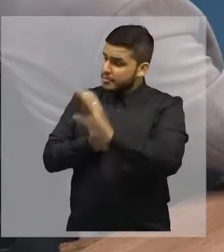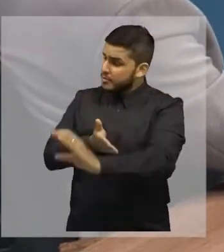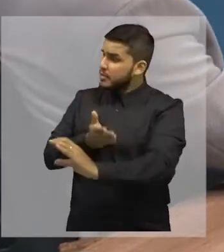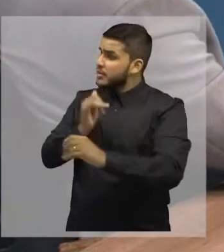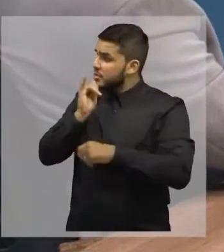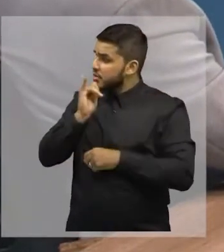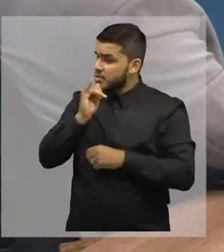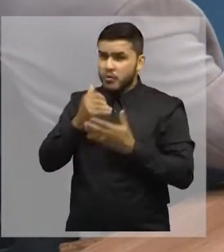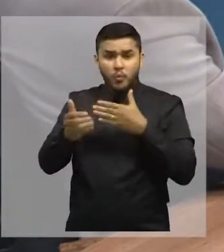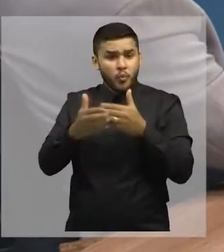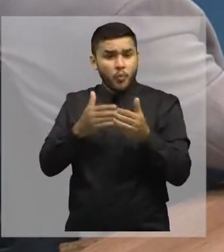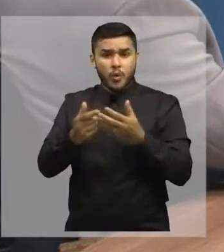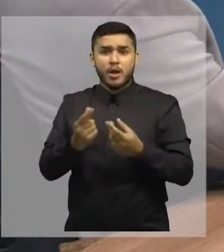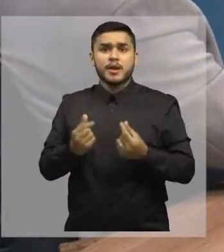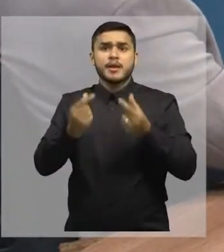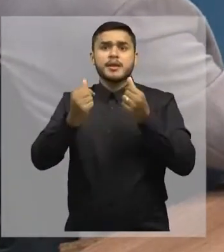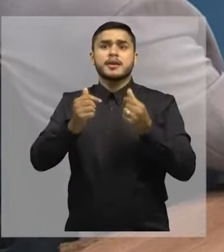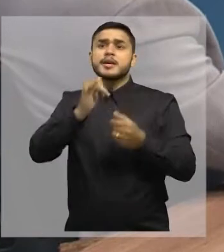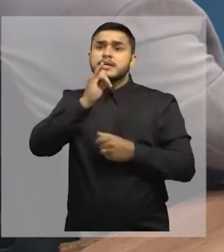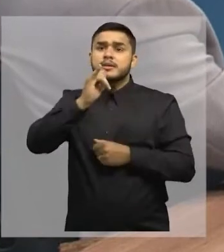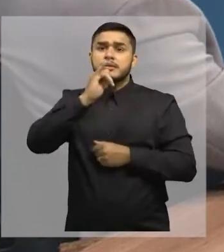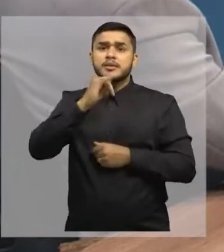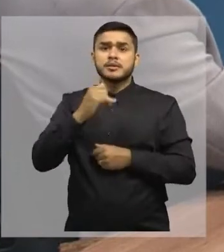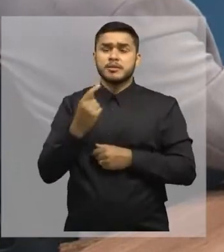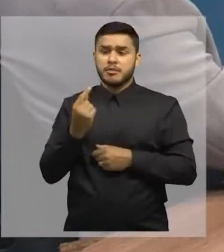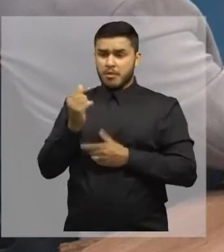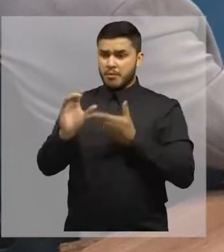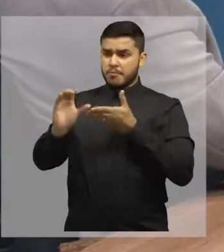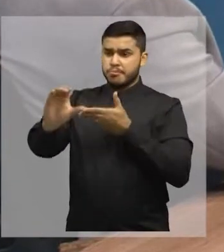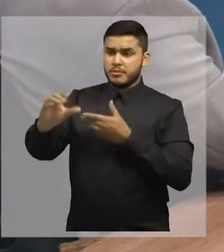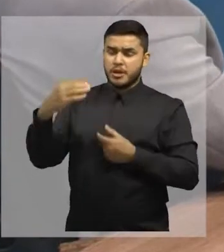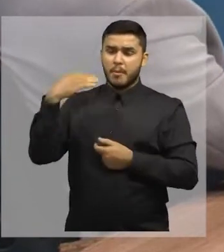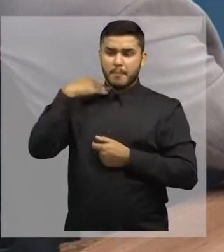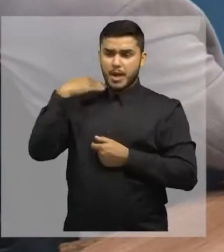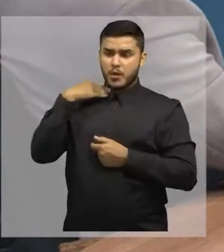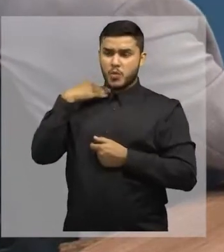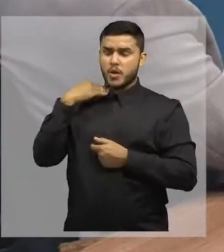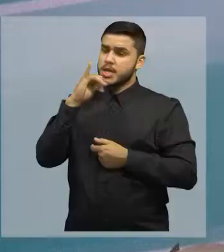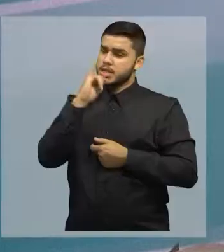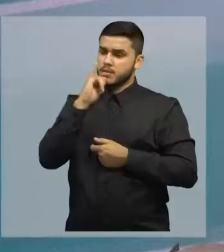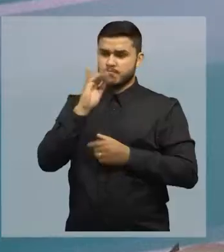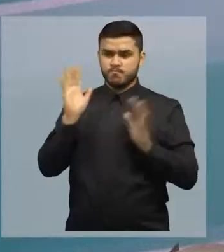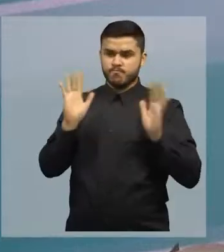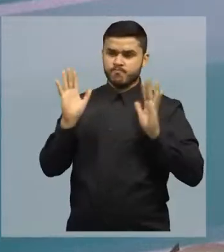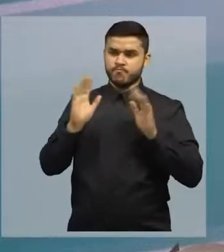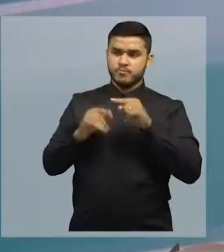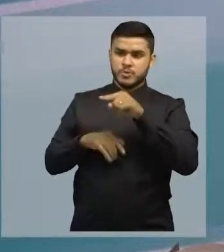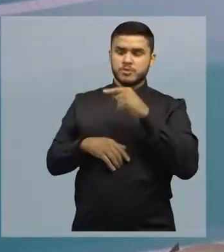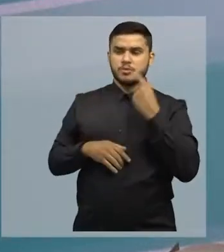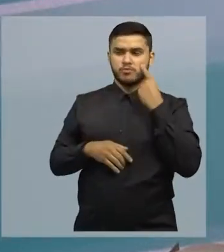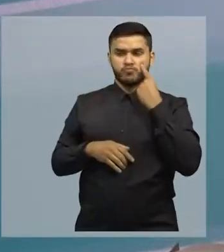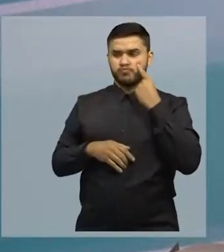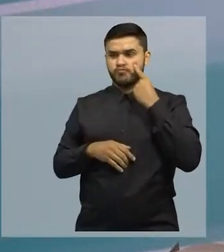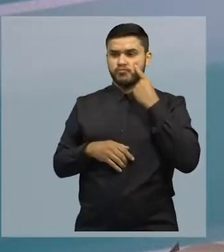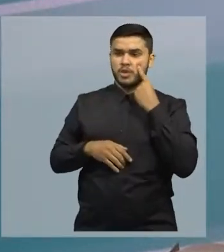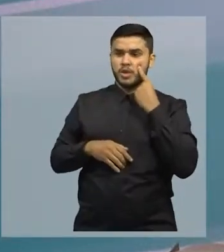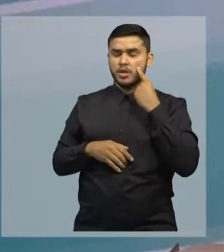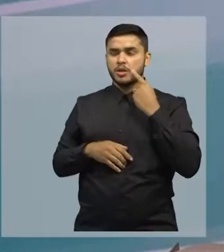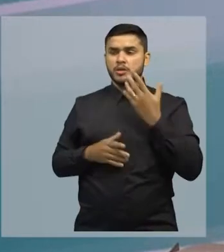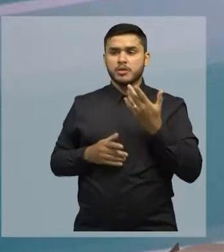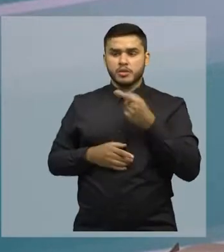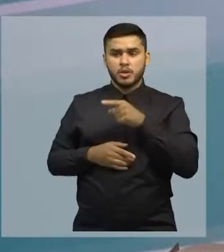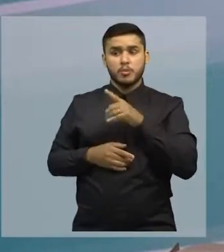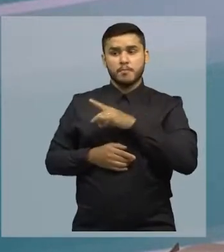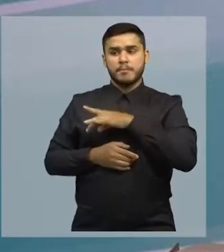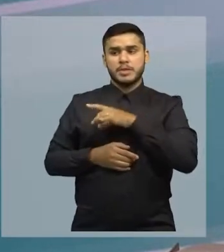você vai colocar num banco que você não tem a menor credibilidade, que você não sabe como funciona, que o presidente do banco vive fazendo declarações